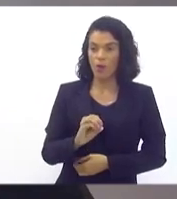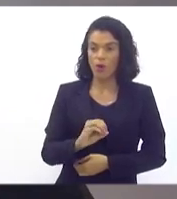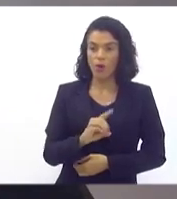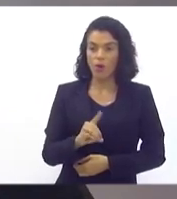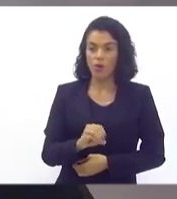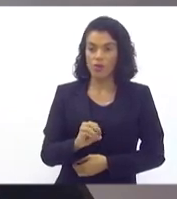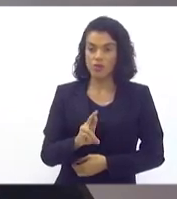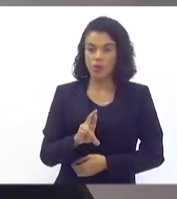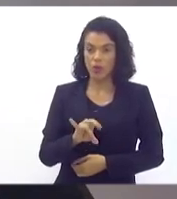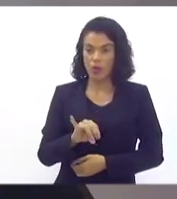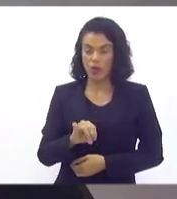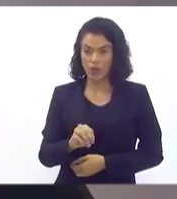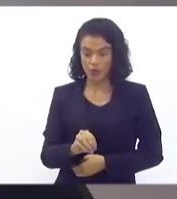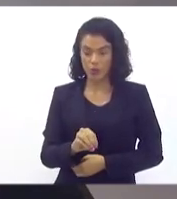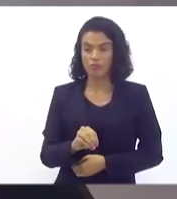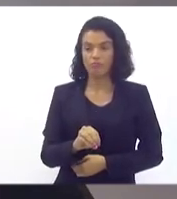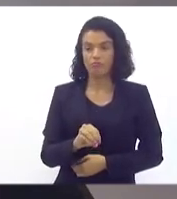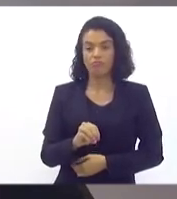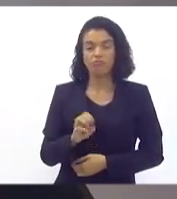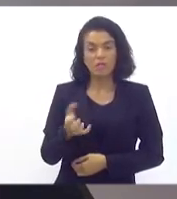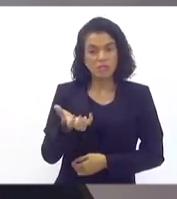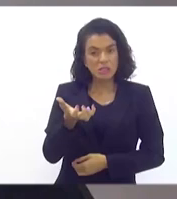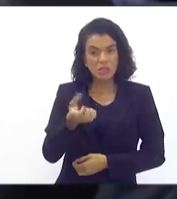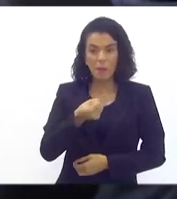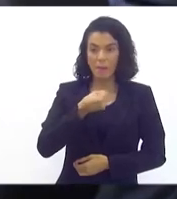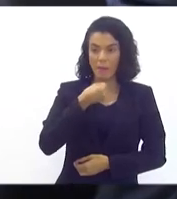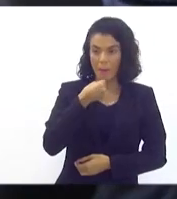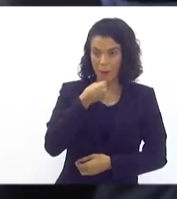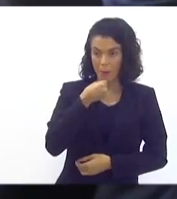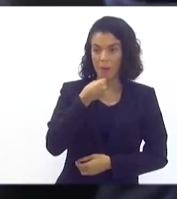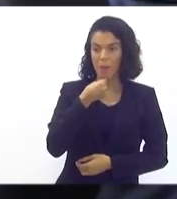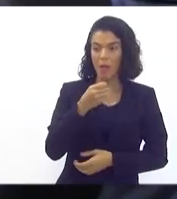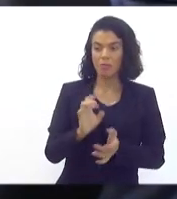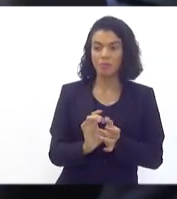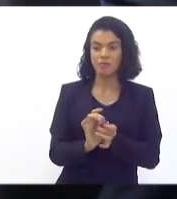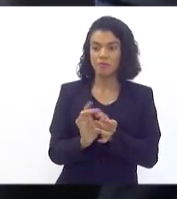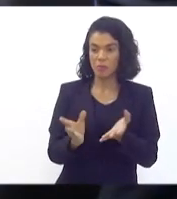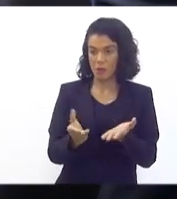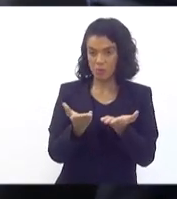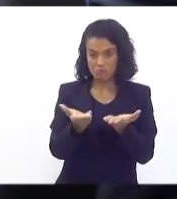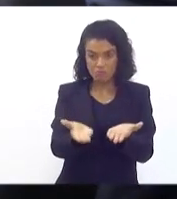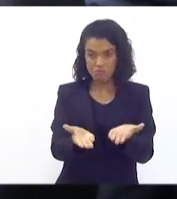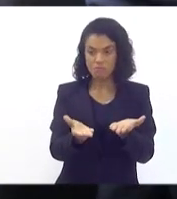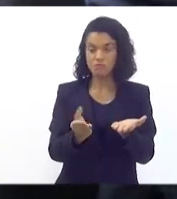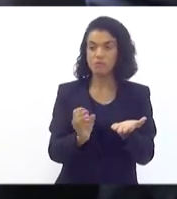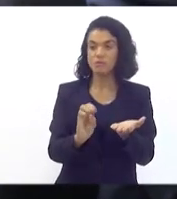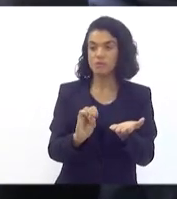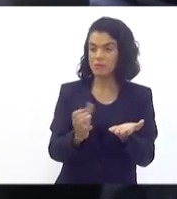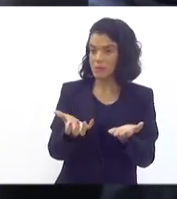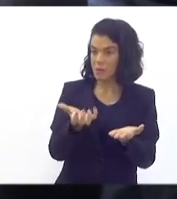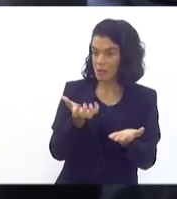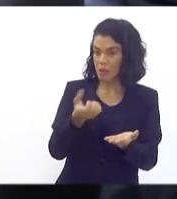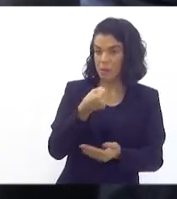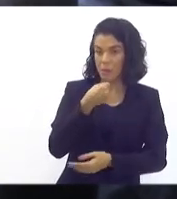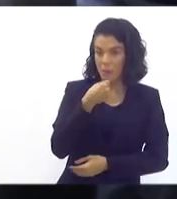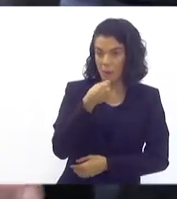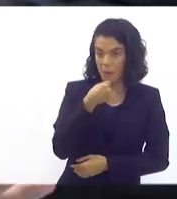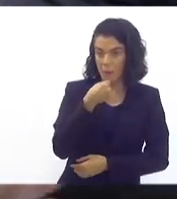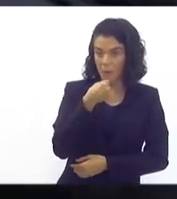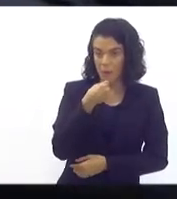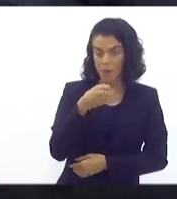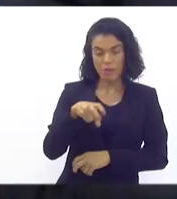abro aqui caso queira fazer o uso da palavra para que fique à disposição cara fazer os da palavra